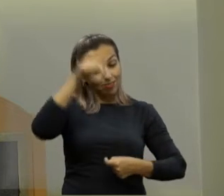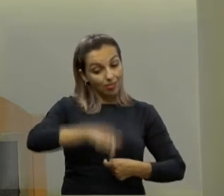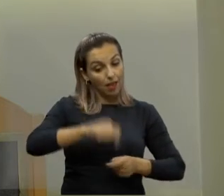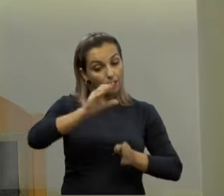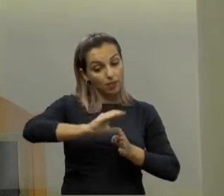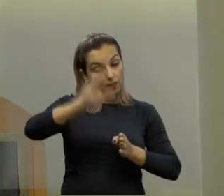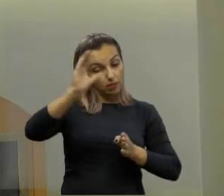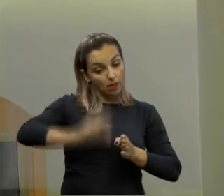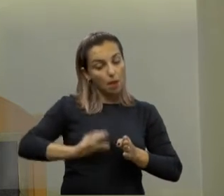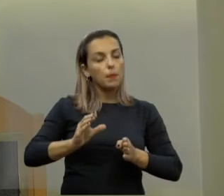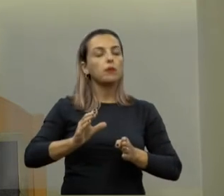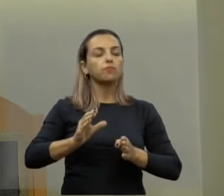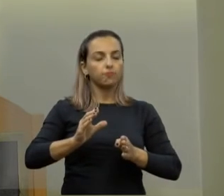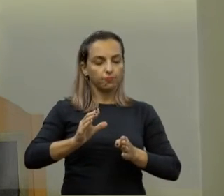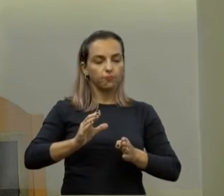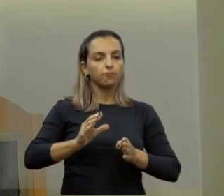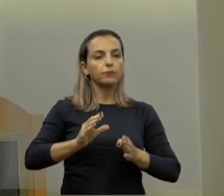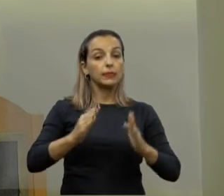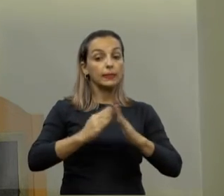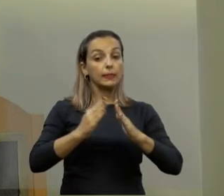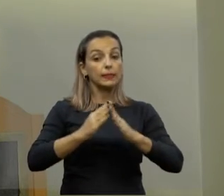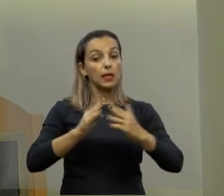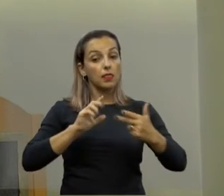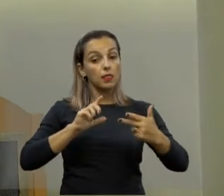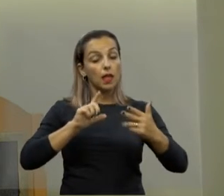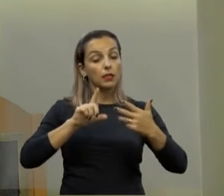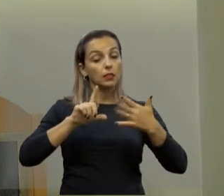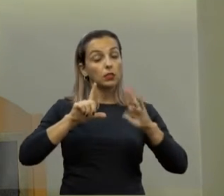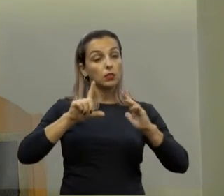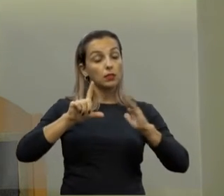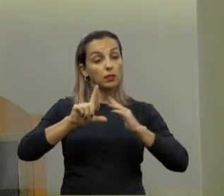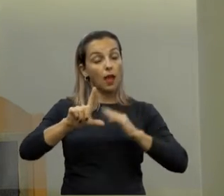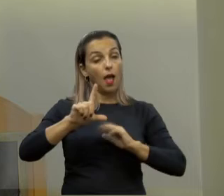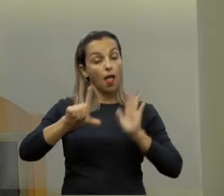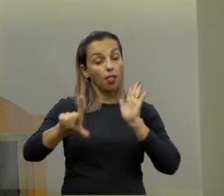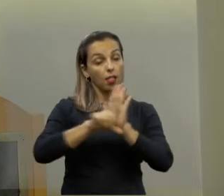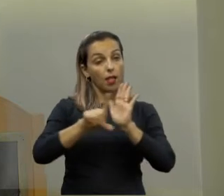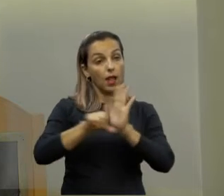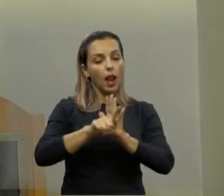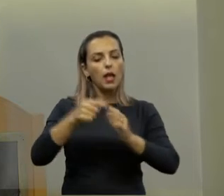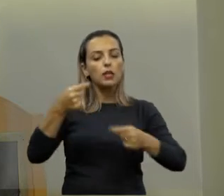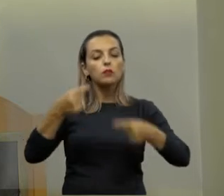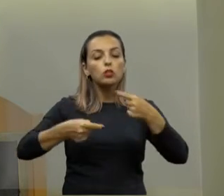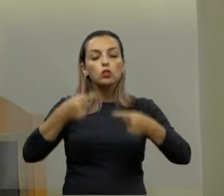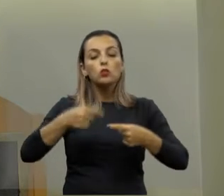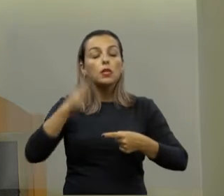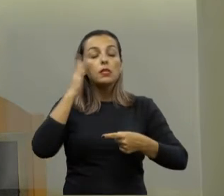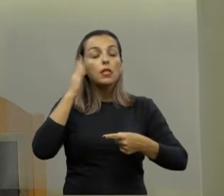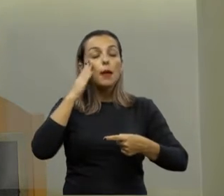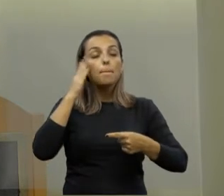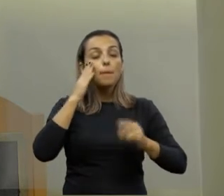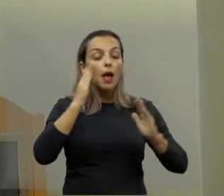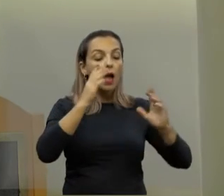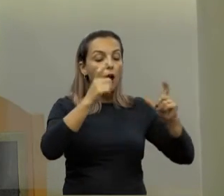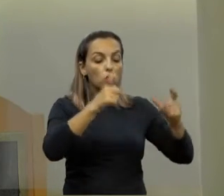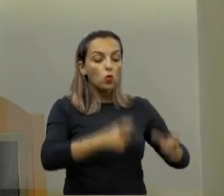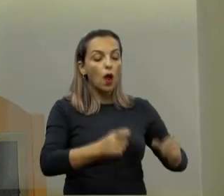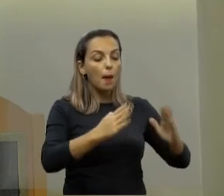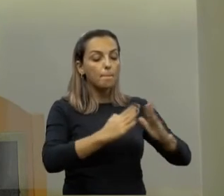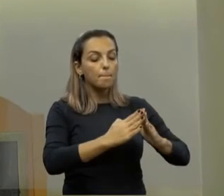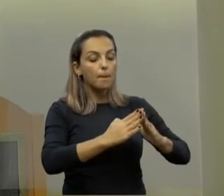discutir é aqui nessa casa deles vamos discutir vamos ver o que é melhor do São Bento Por que